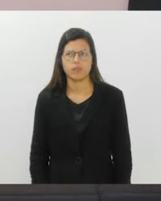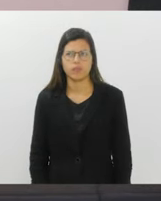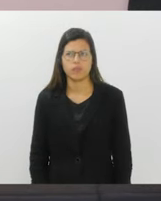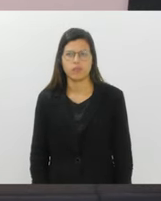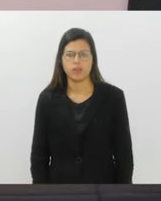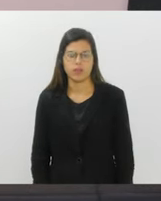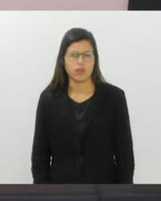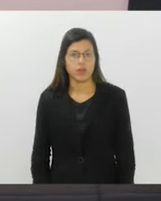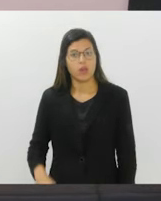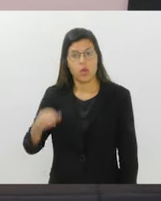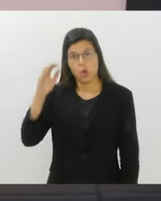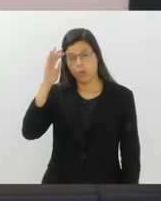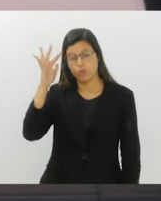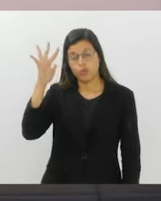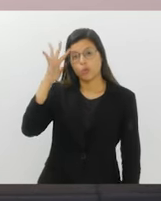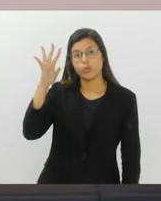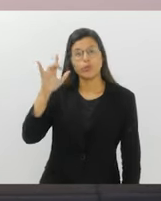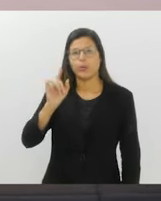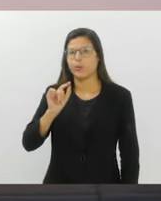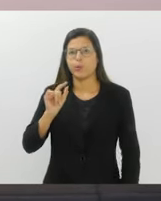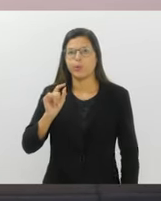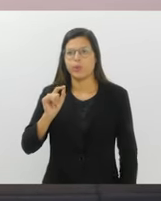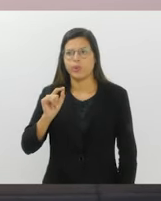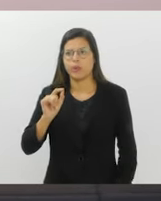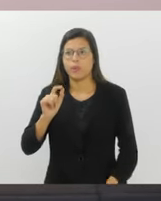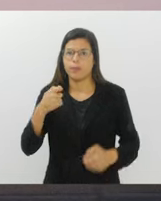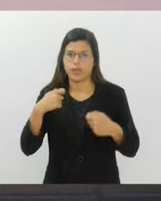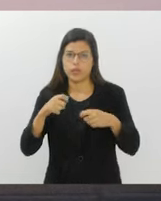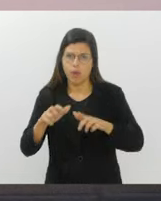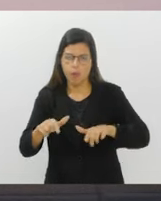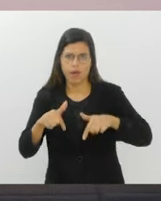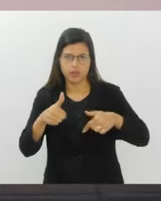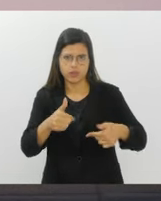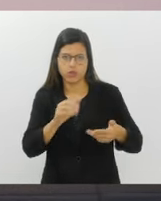que eu sonho que seja em investimento.